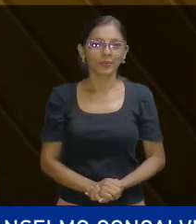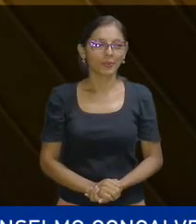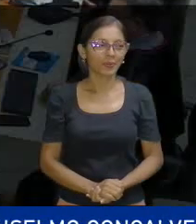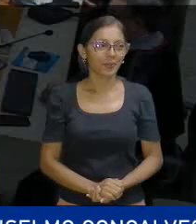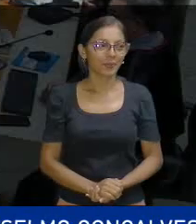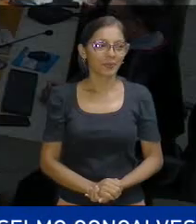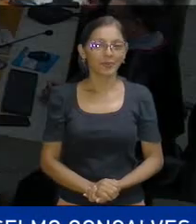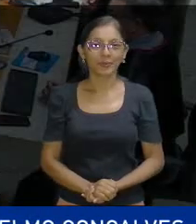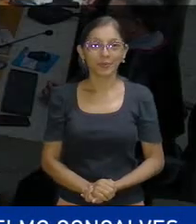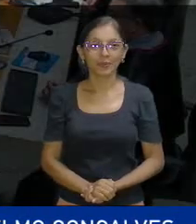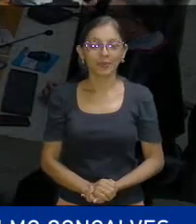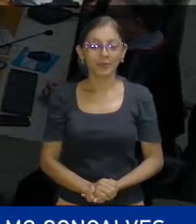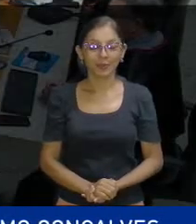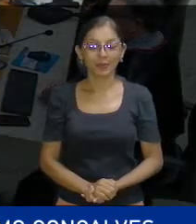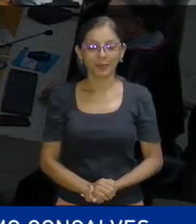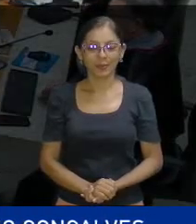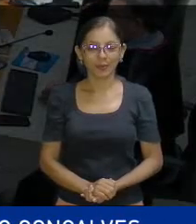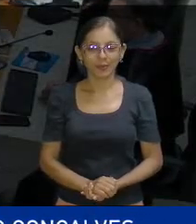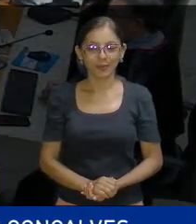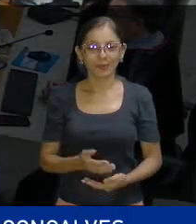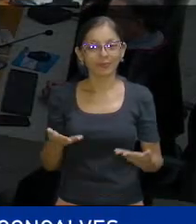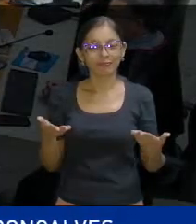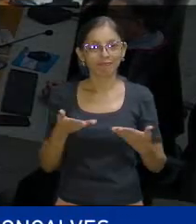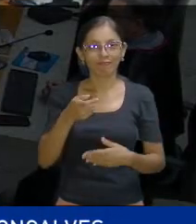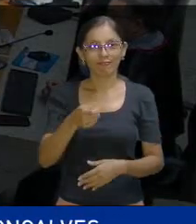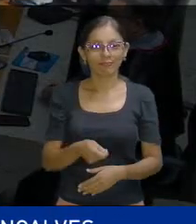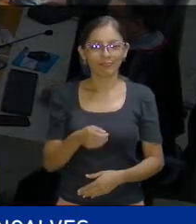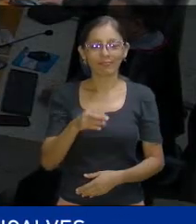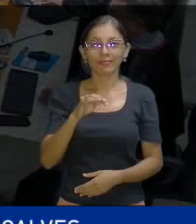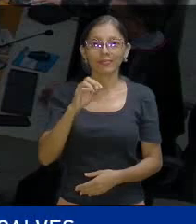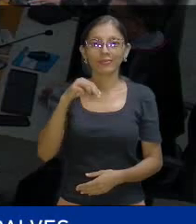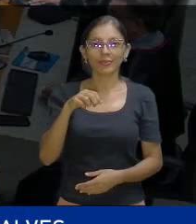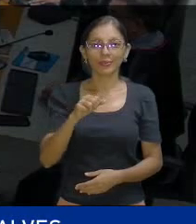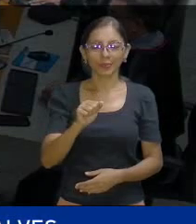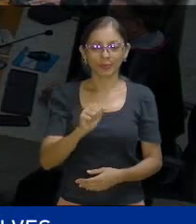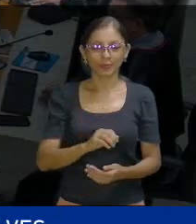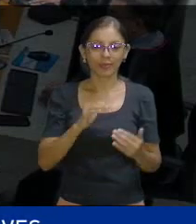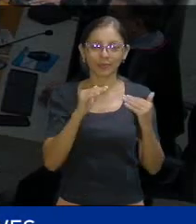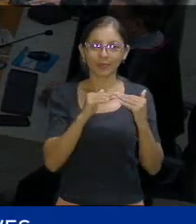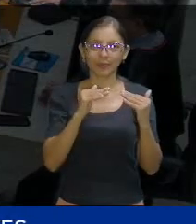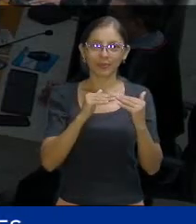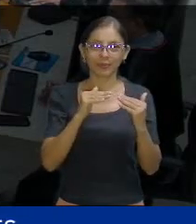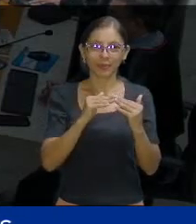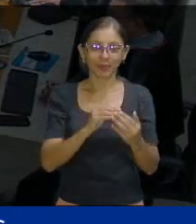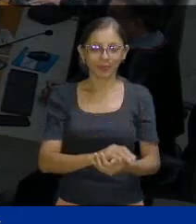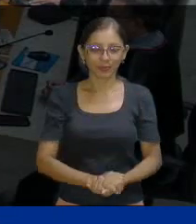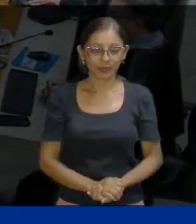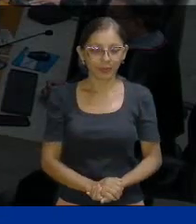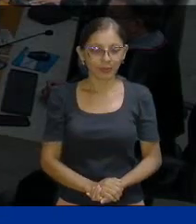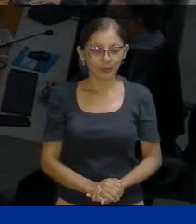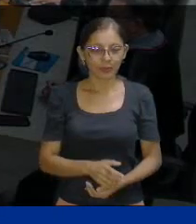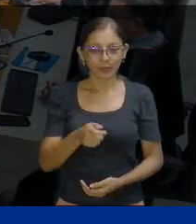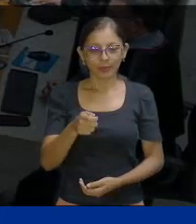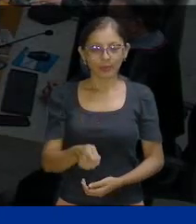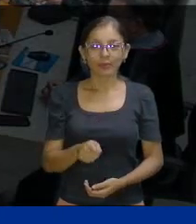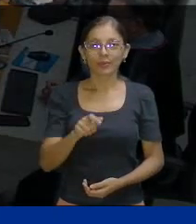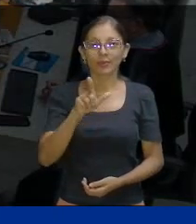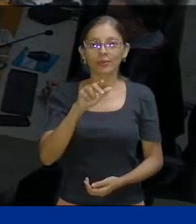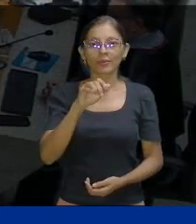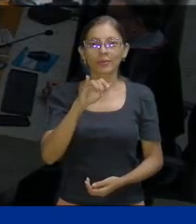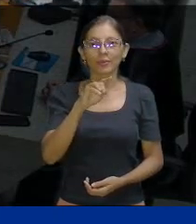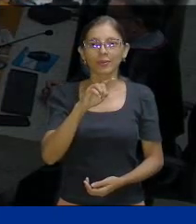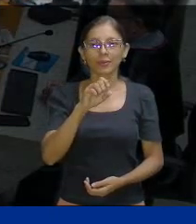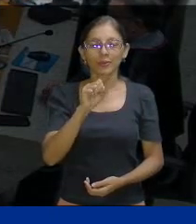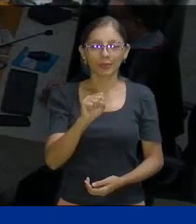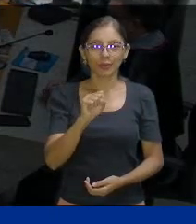presidente. Como Imagem vota ampla do a plenário. juíza Tina Souza? Acompanhe o relator, presidente. Juiz Carlos